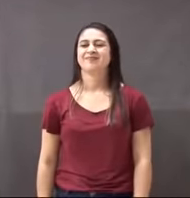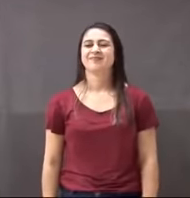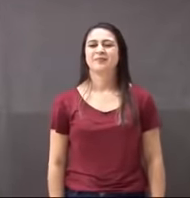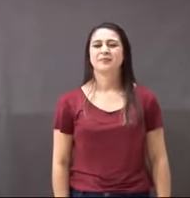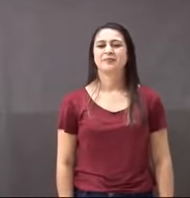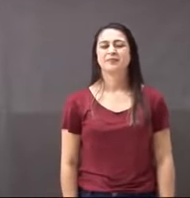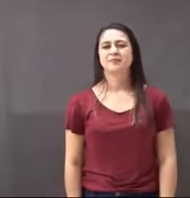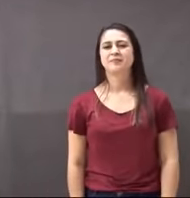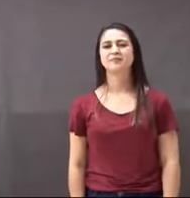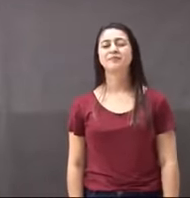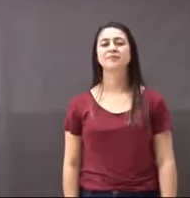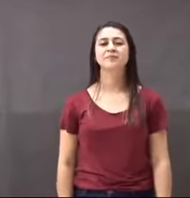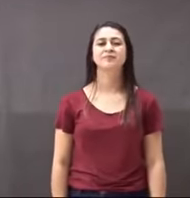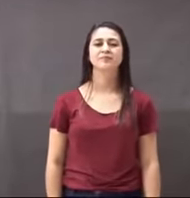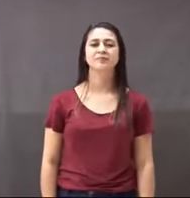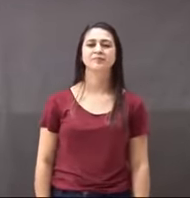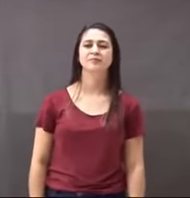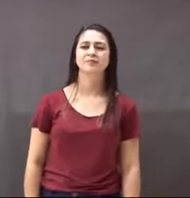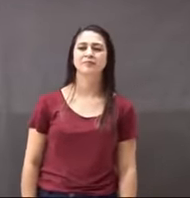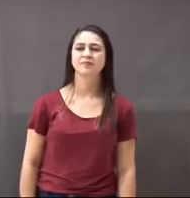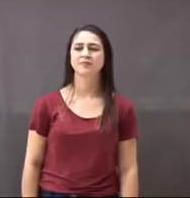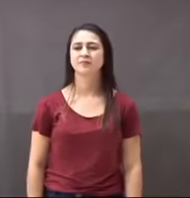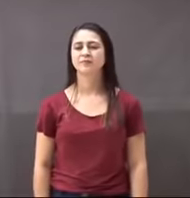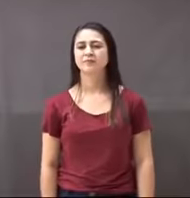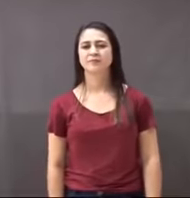Faz um dó menor. Você